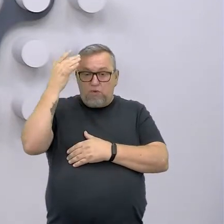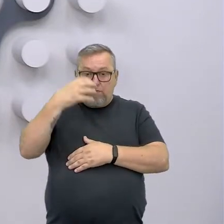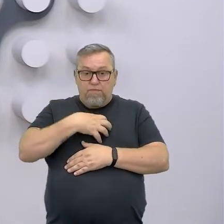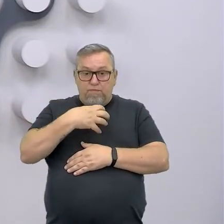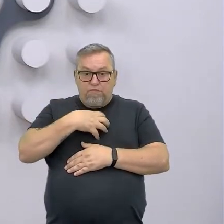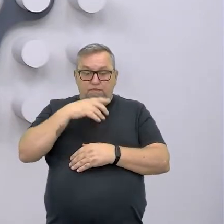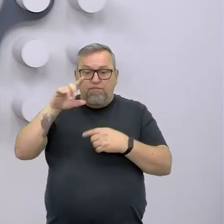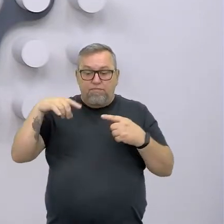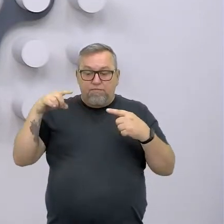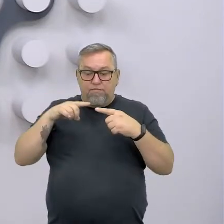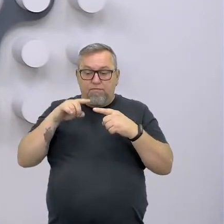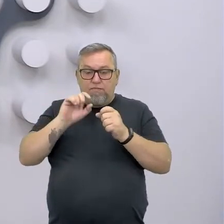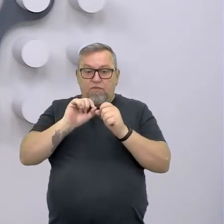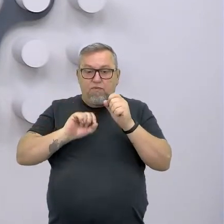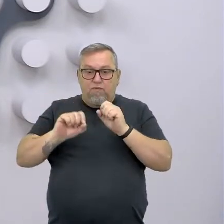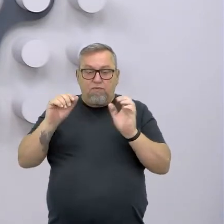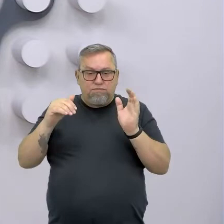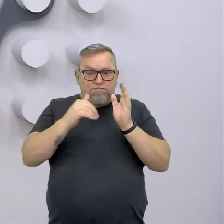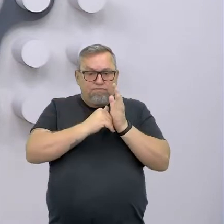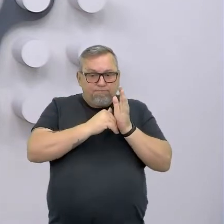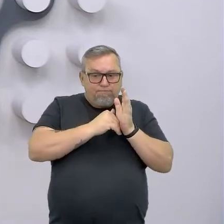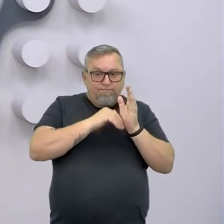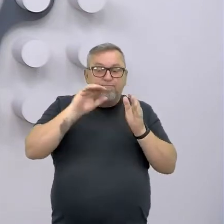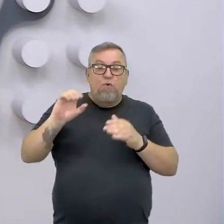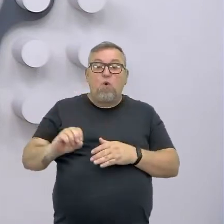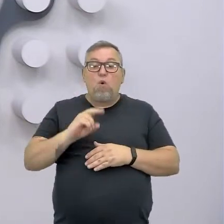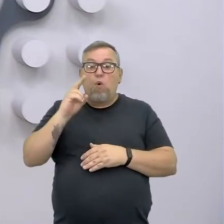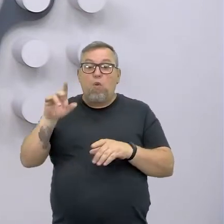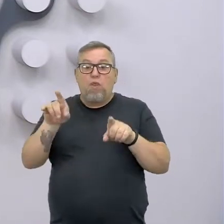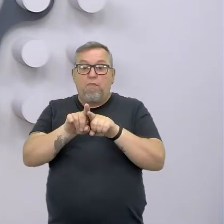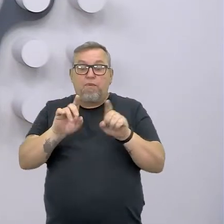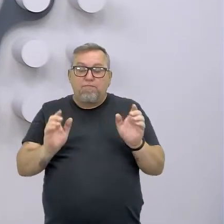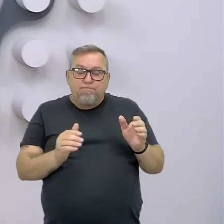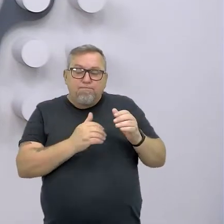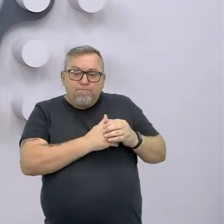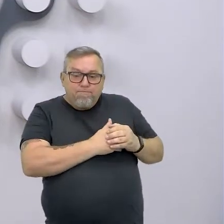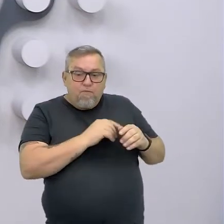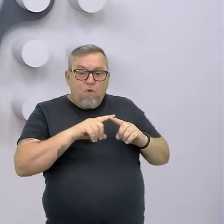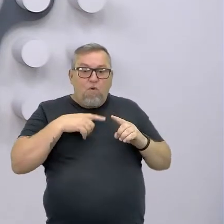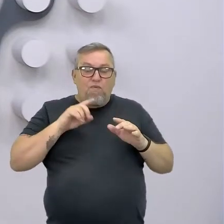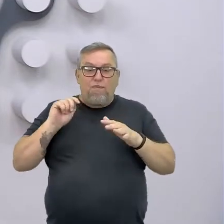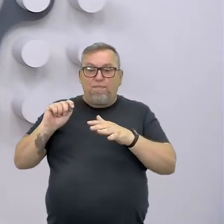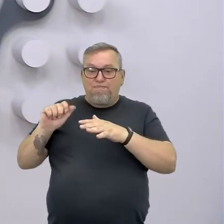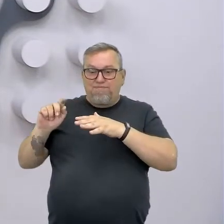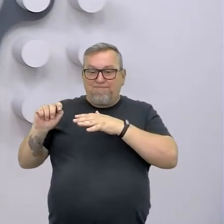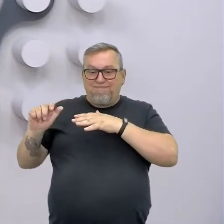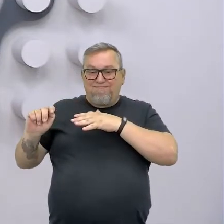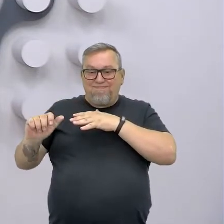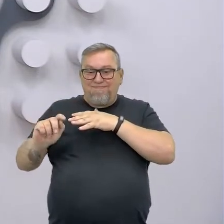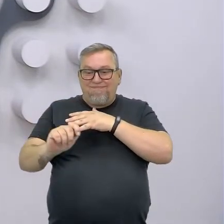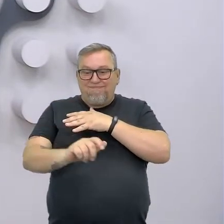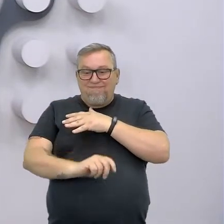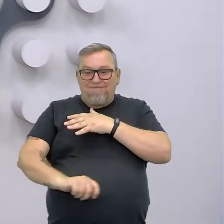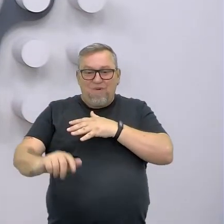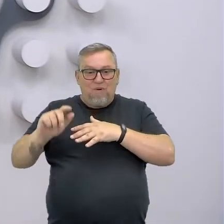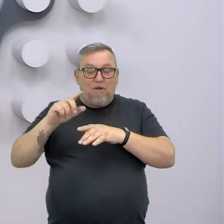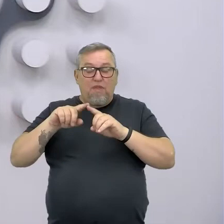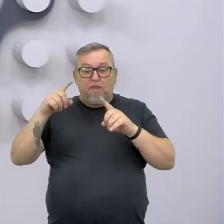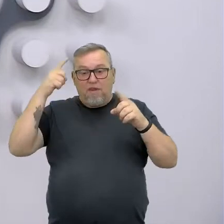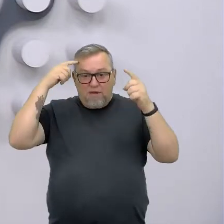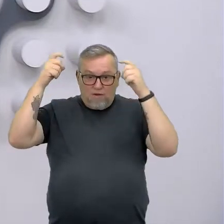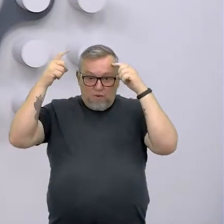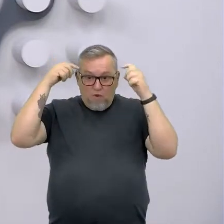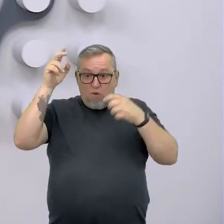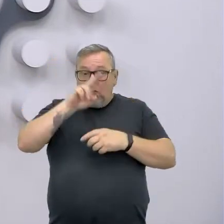forma intencional, foi omitido, ou então ele foi também uma fake news, né? Ou seja, se inventou um nome